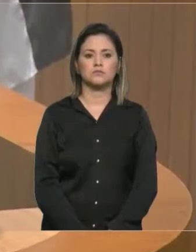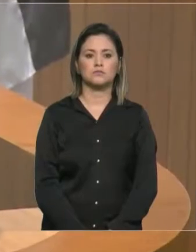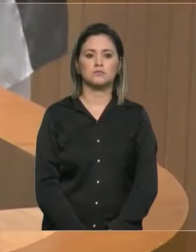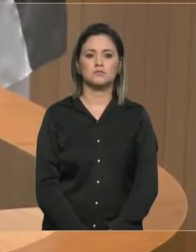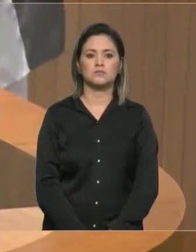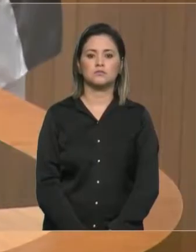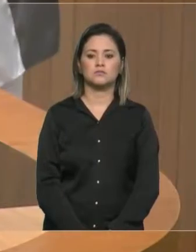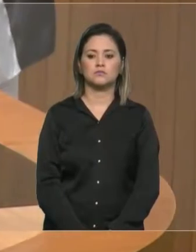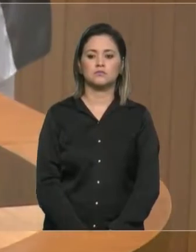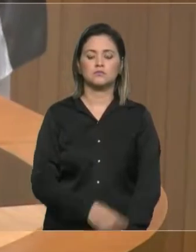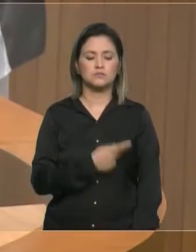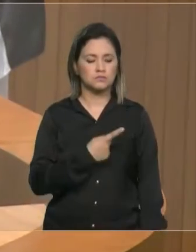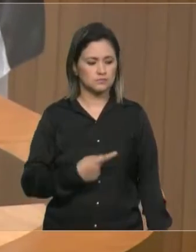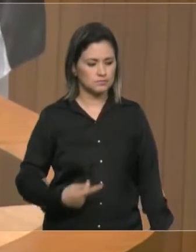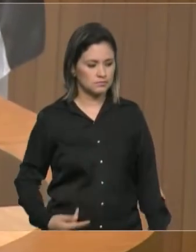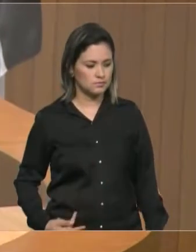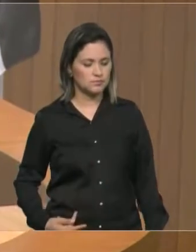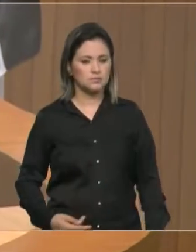Senhora presidenta,